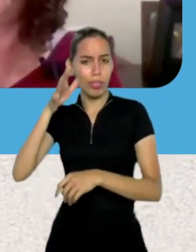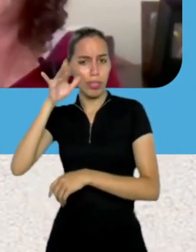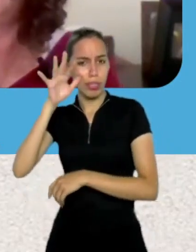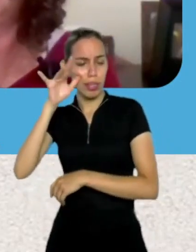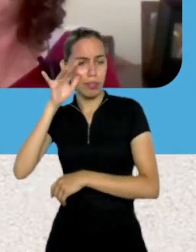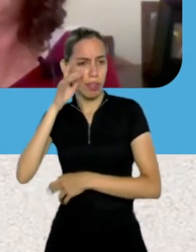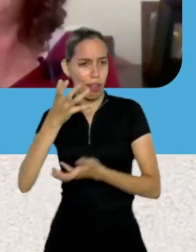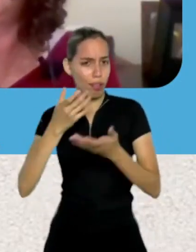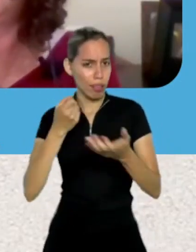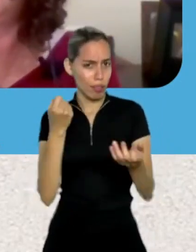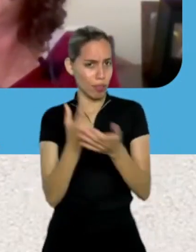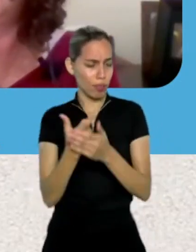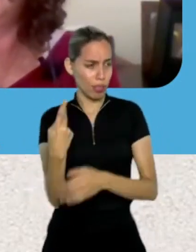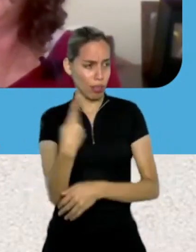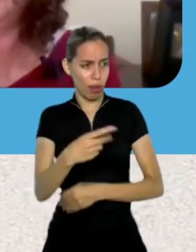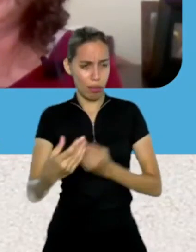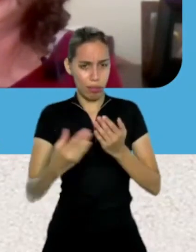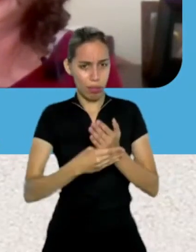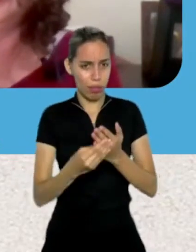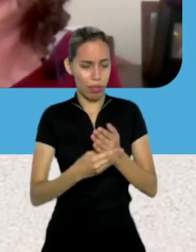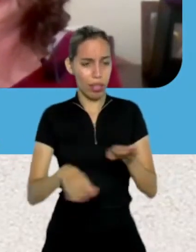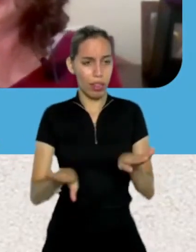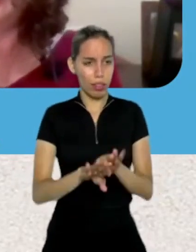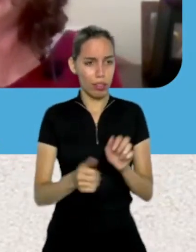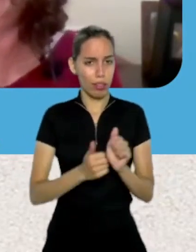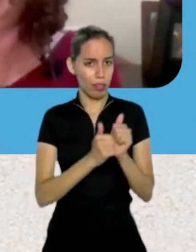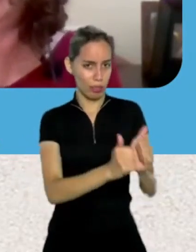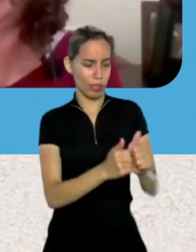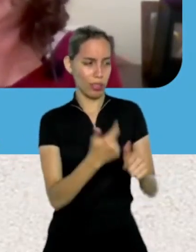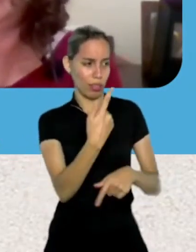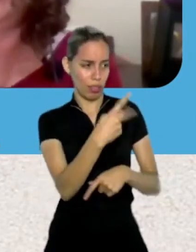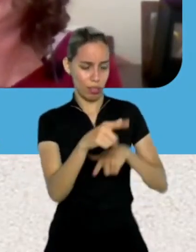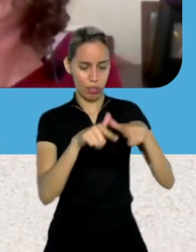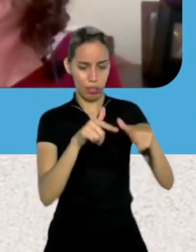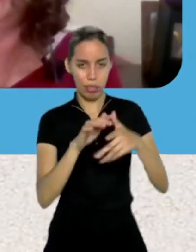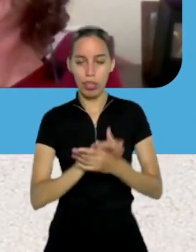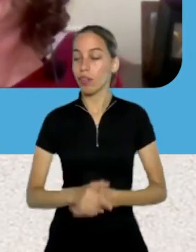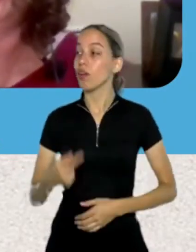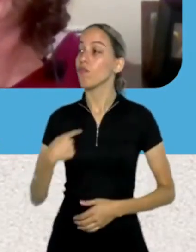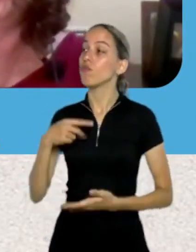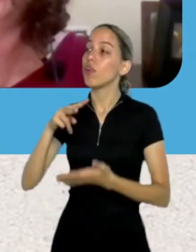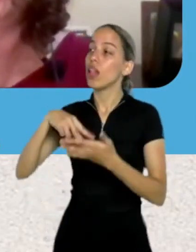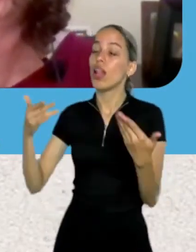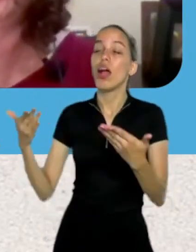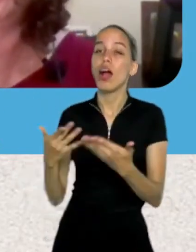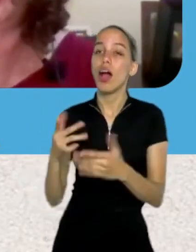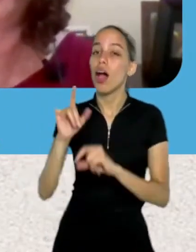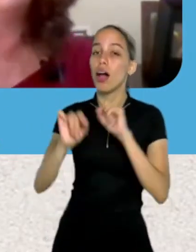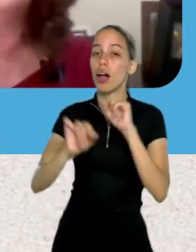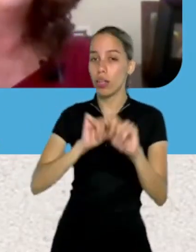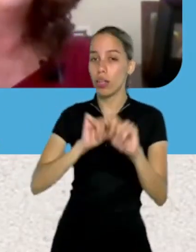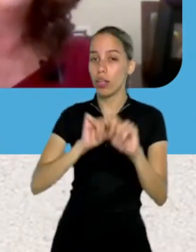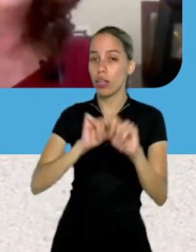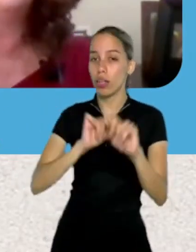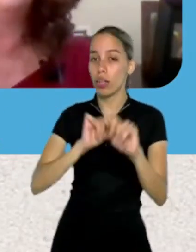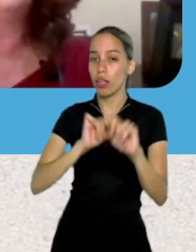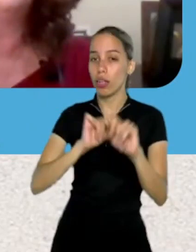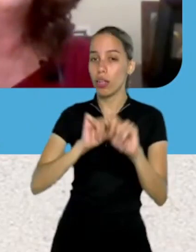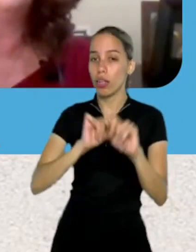e já acompanhar seu trabalho. Eu vou ler aqui o poema que